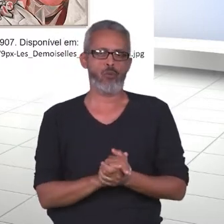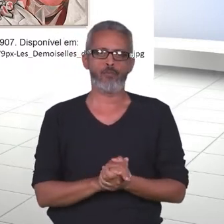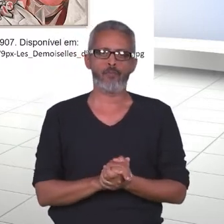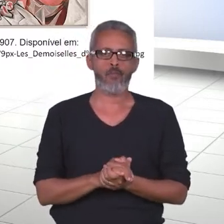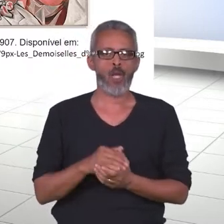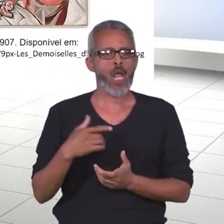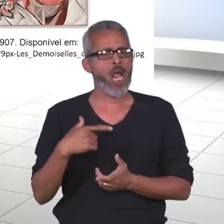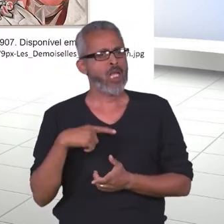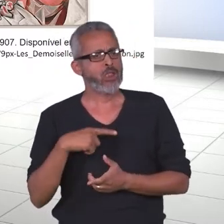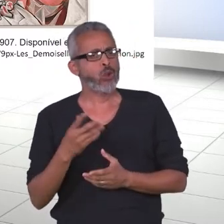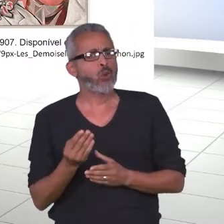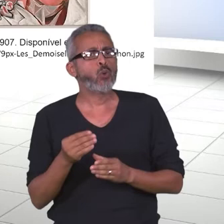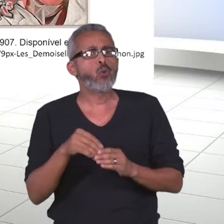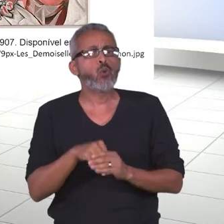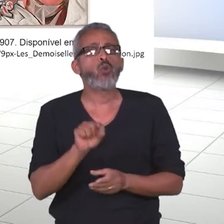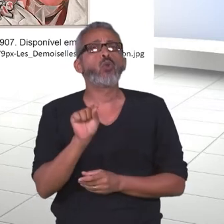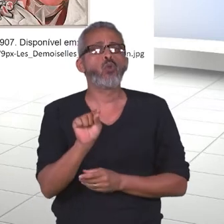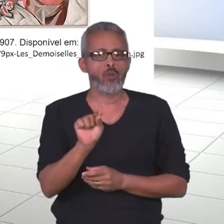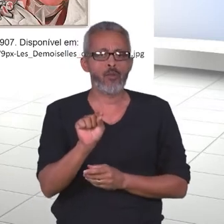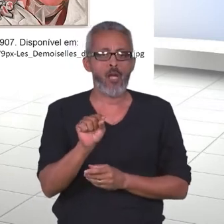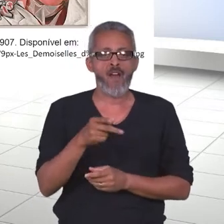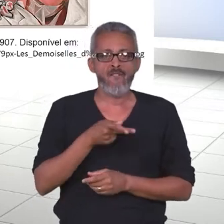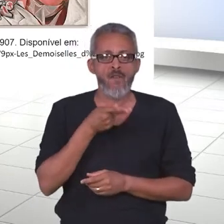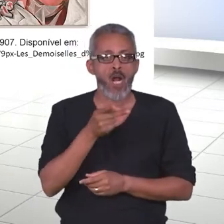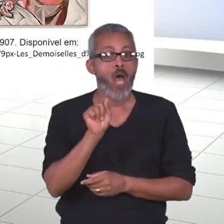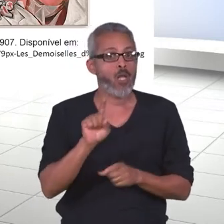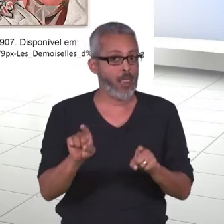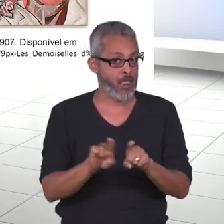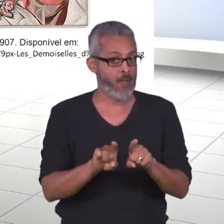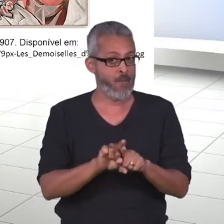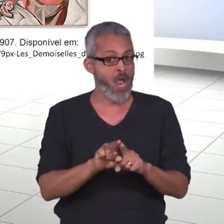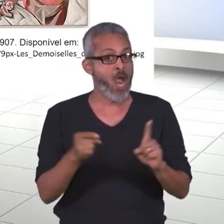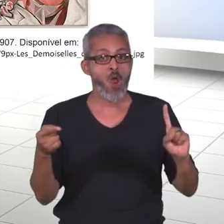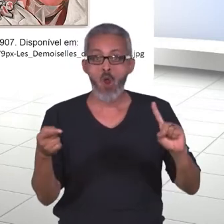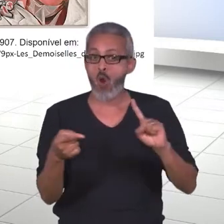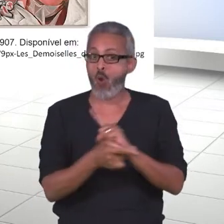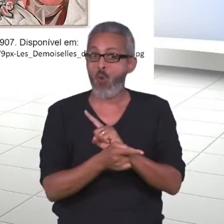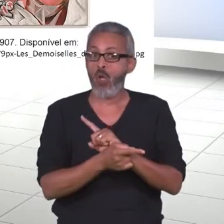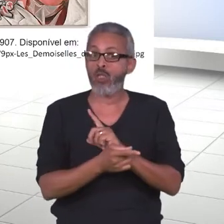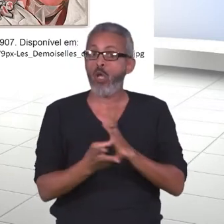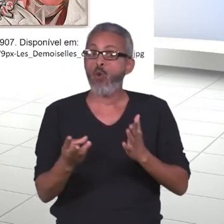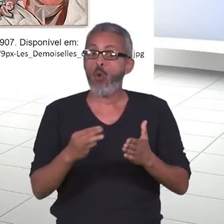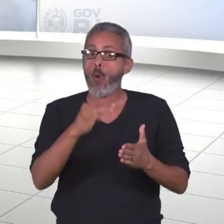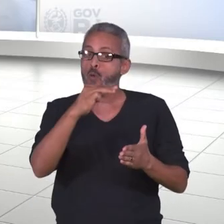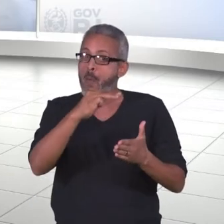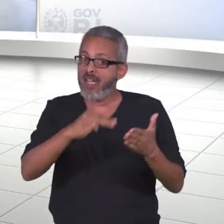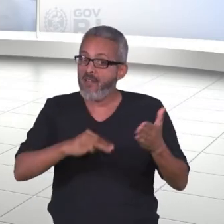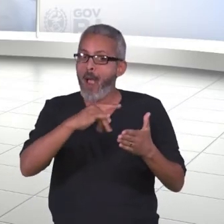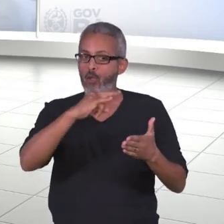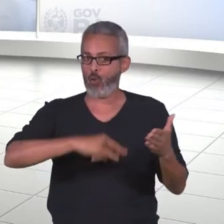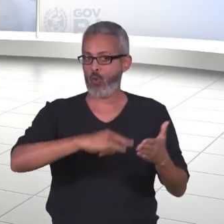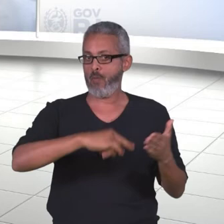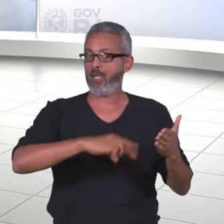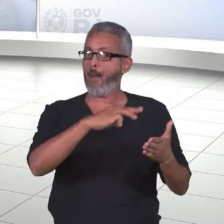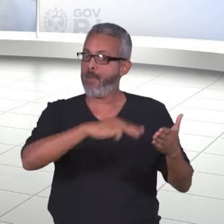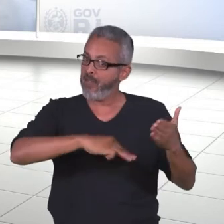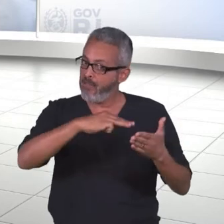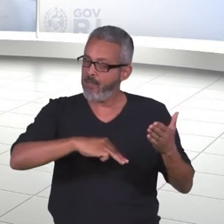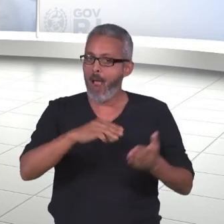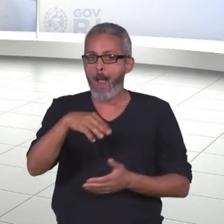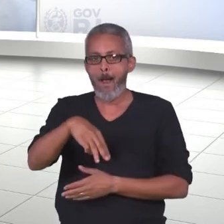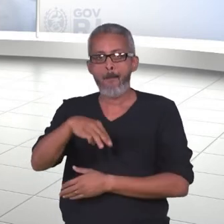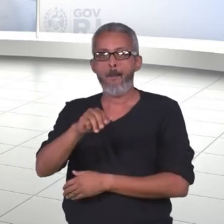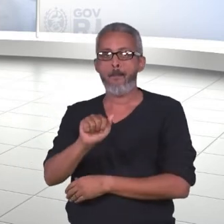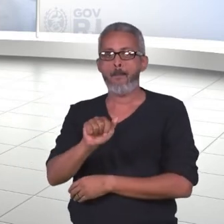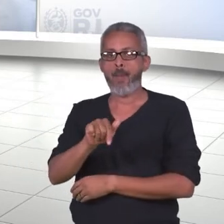Picasso, cronologicamente representa o nascimento do cubismo. E